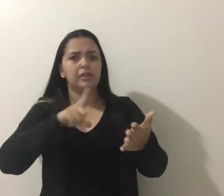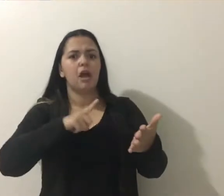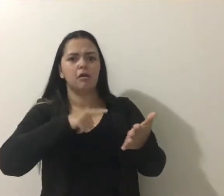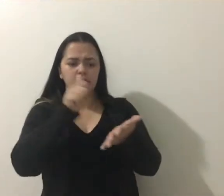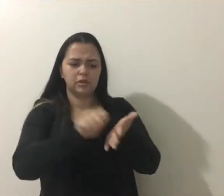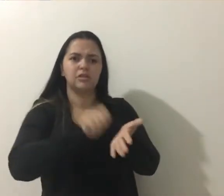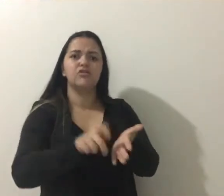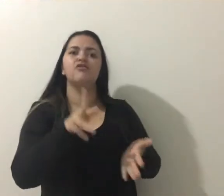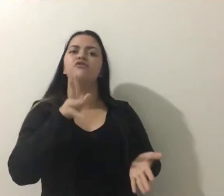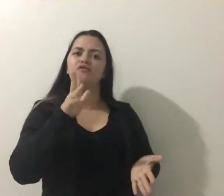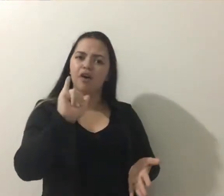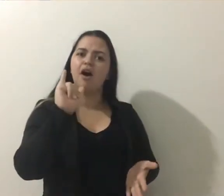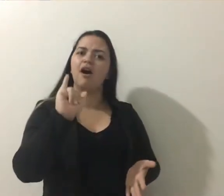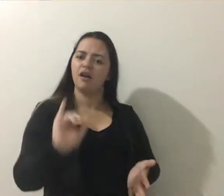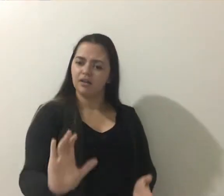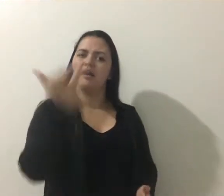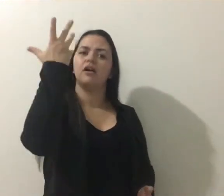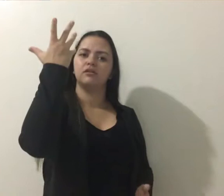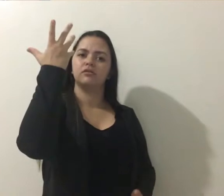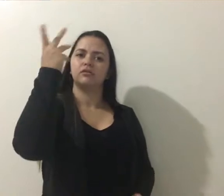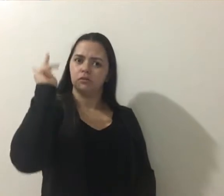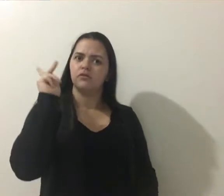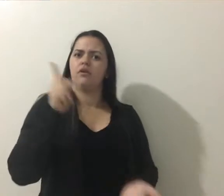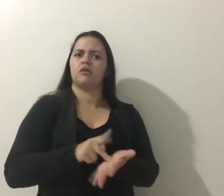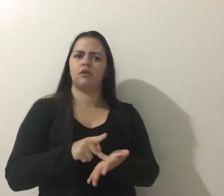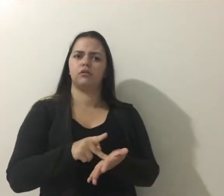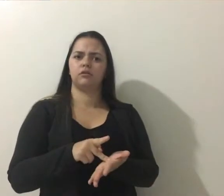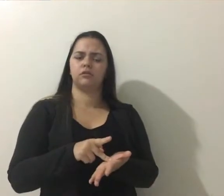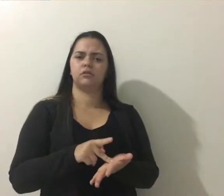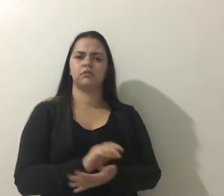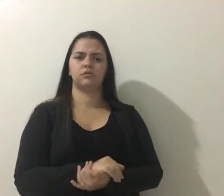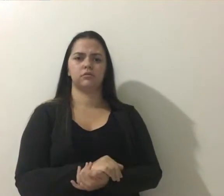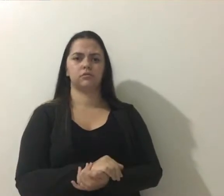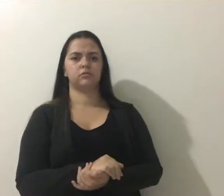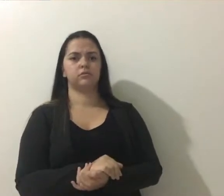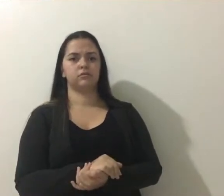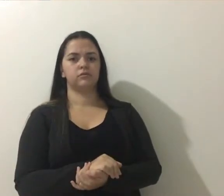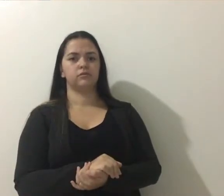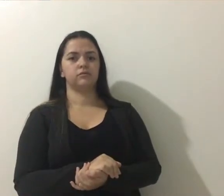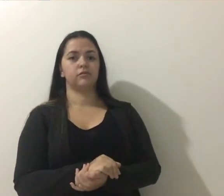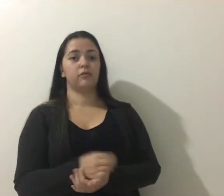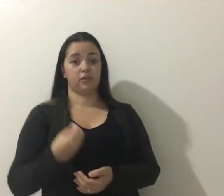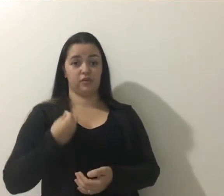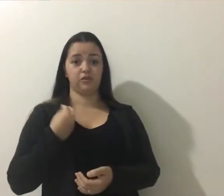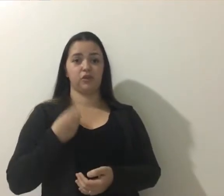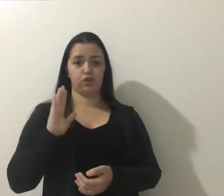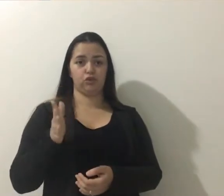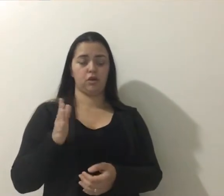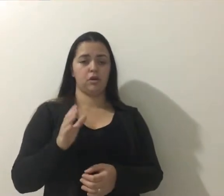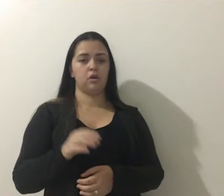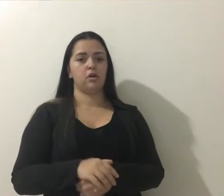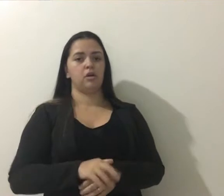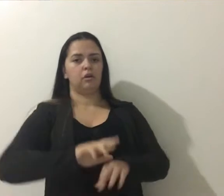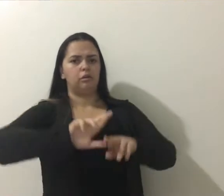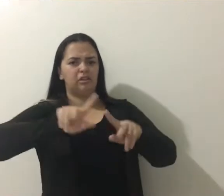aqui vai se cumprir. Essa situação que a gente vive que já foi vivida em outros tempos, é